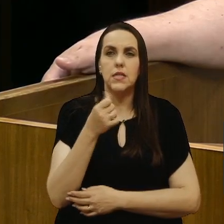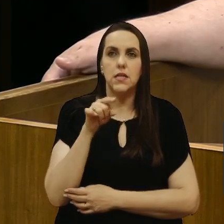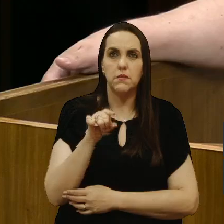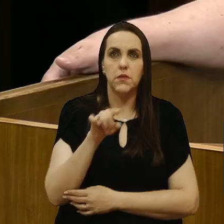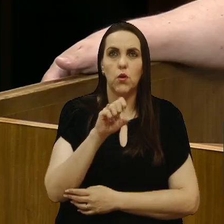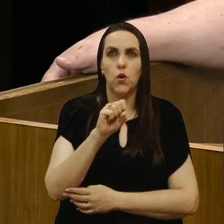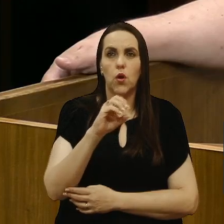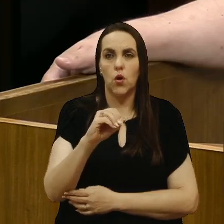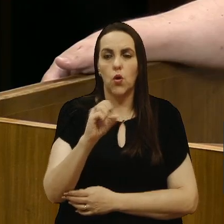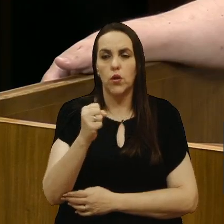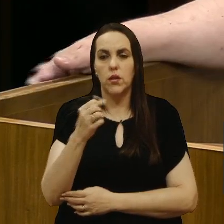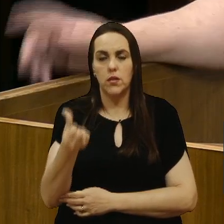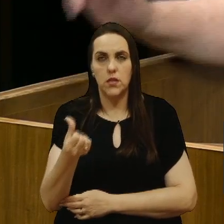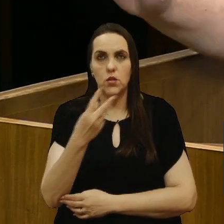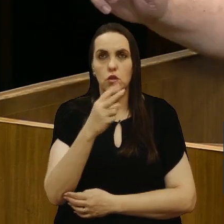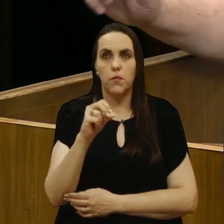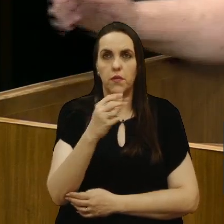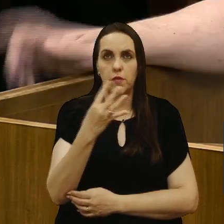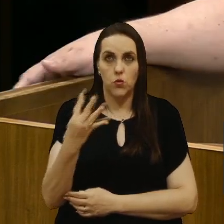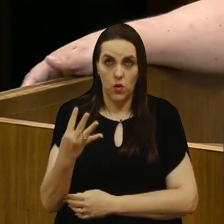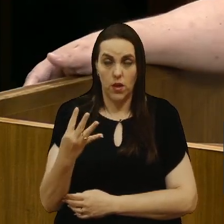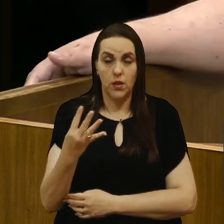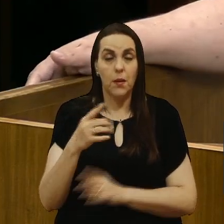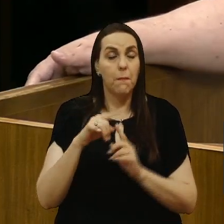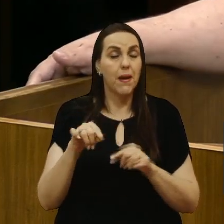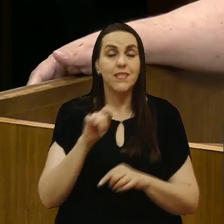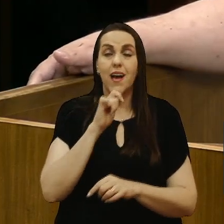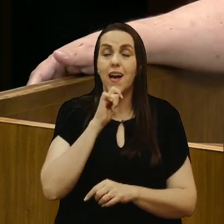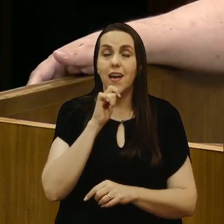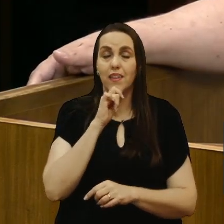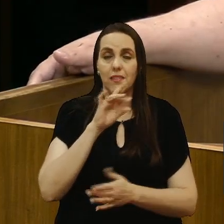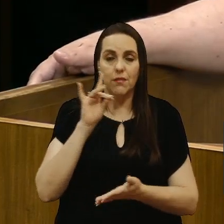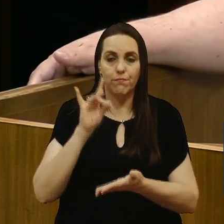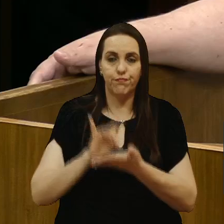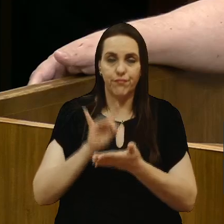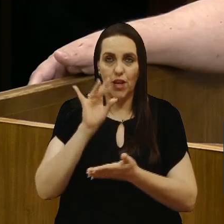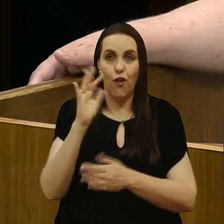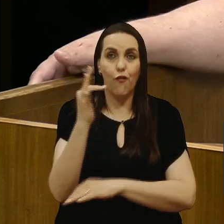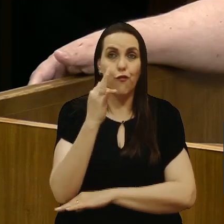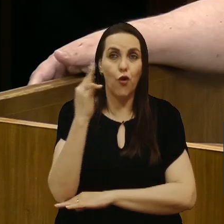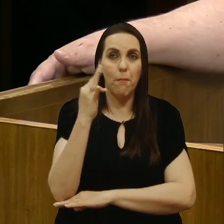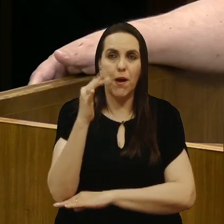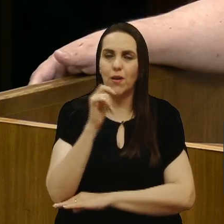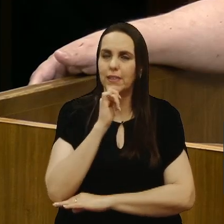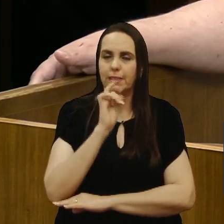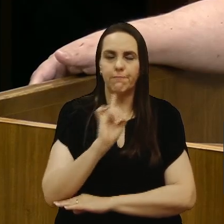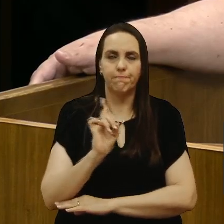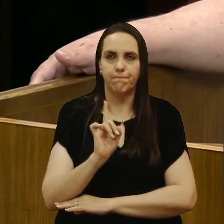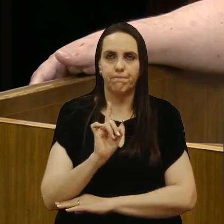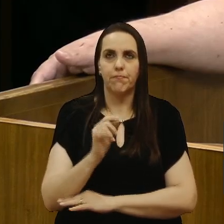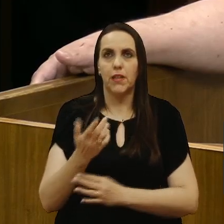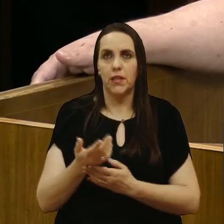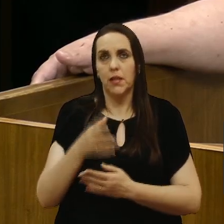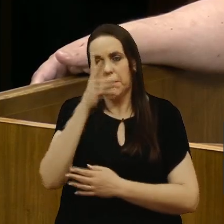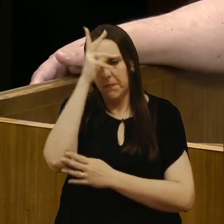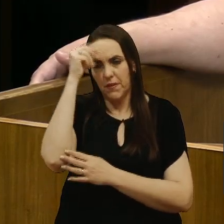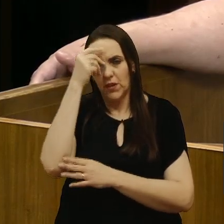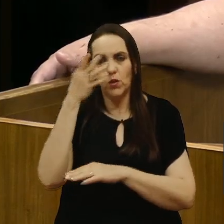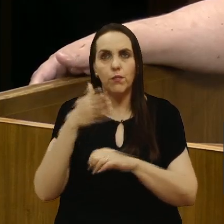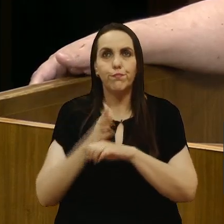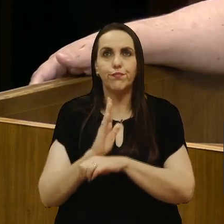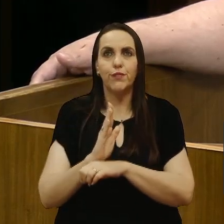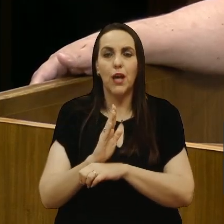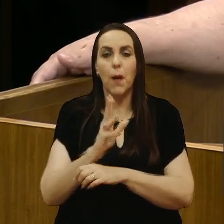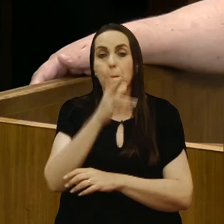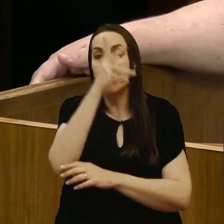16.086 de 2024, mas ainda não foi instituída formalmente por ato do Poder Executivo, ou seja, o município não